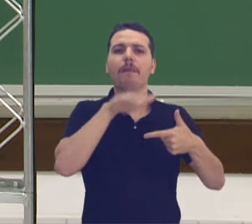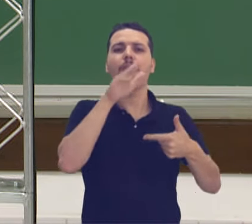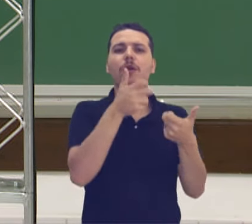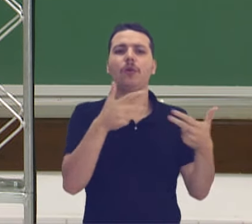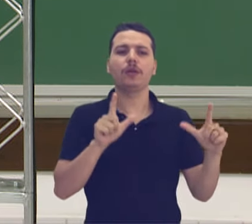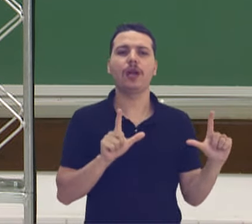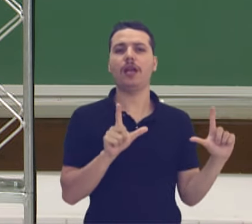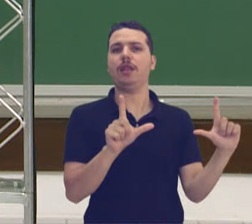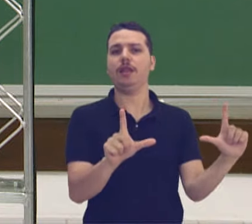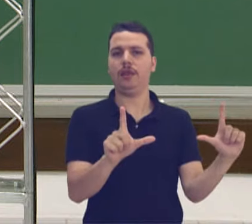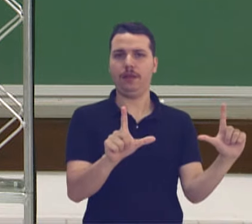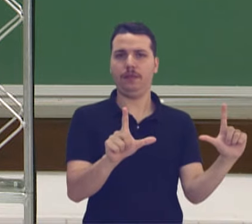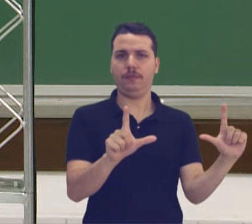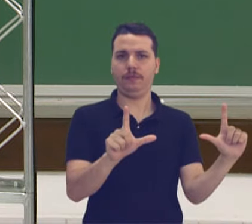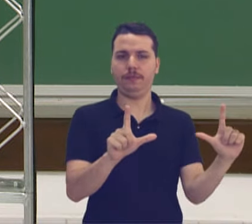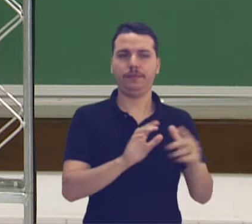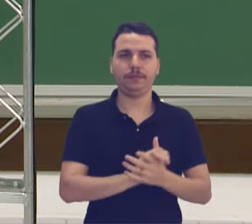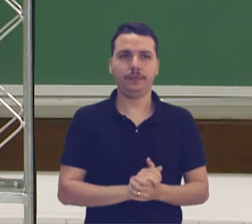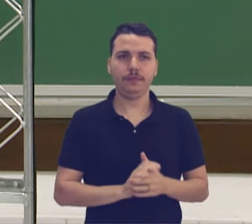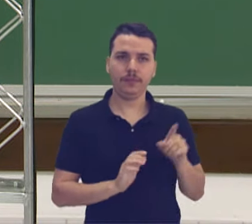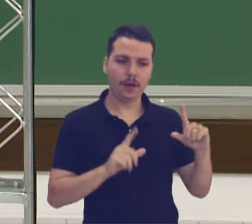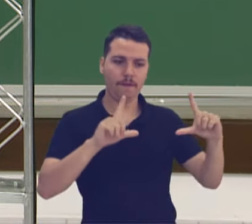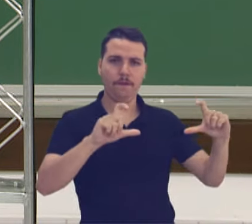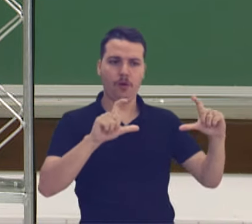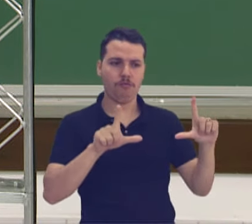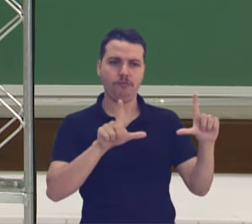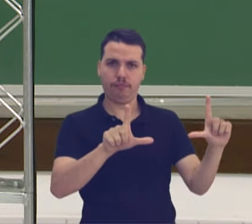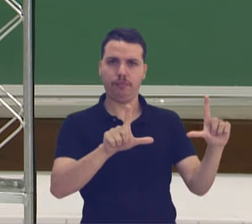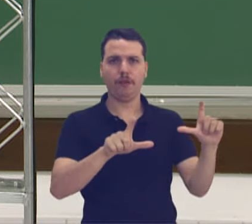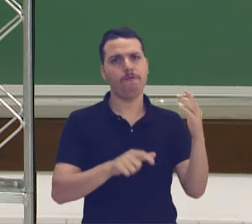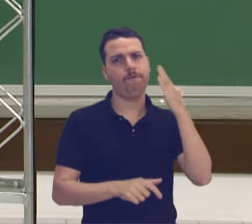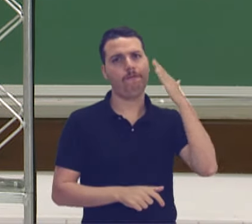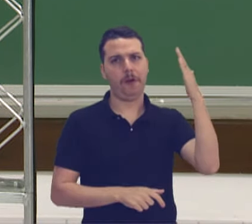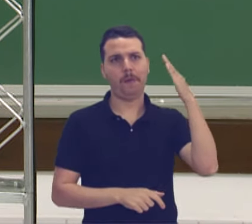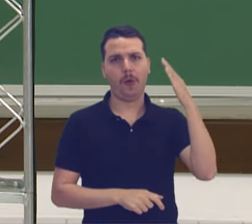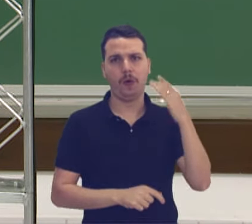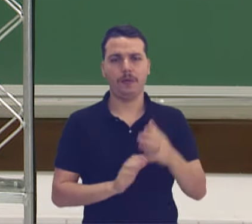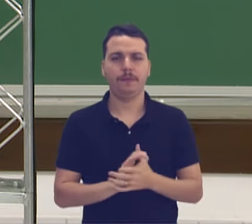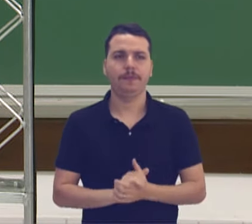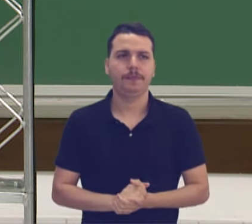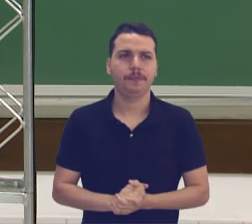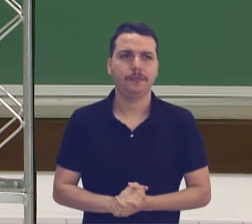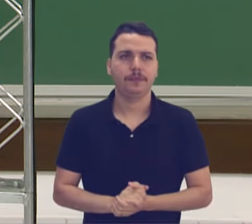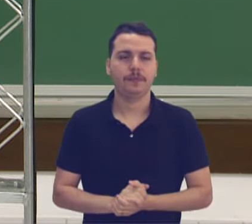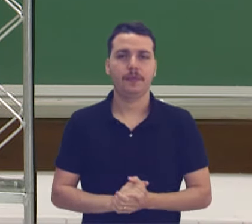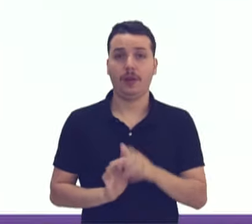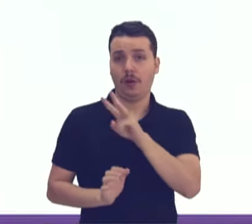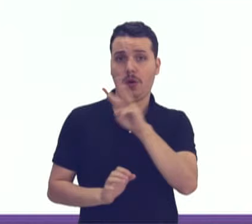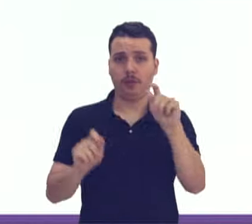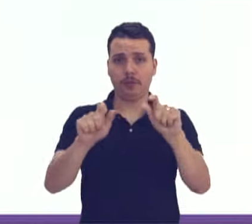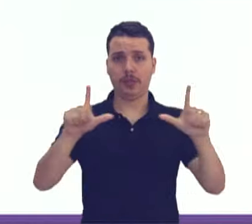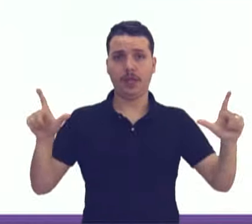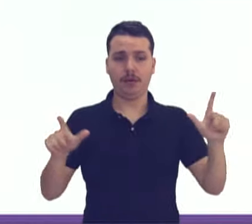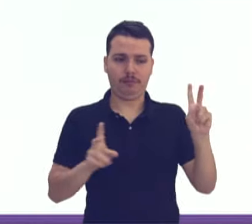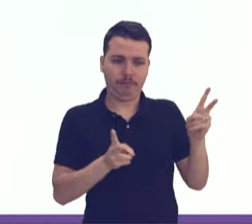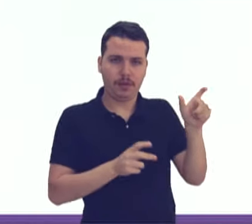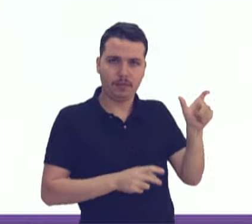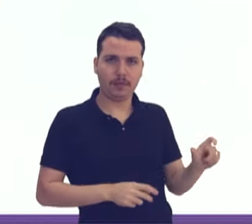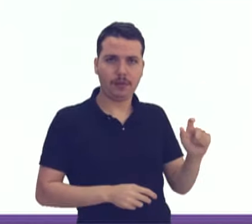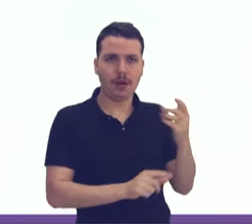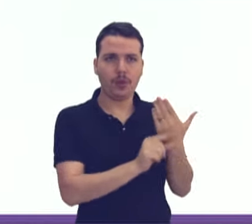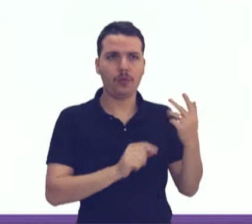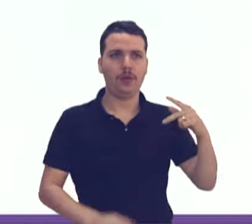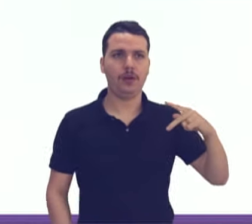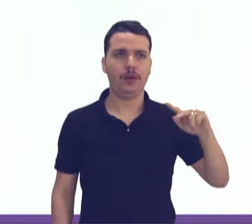retratos né e essa foto ela ficou bastante famosa ok o site do artista aqui o